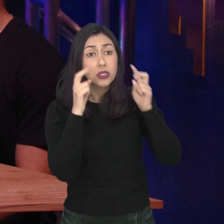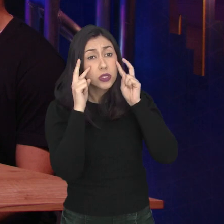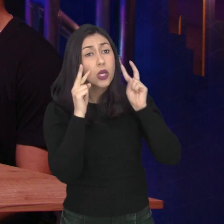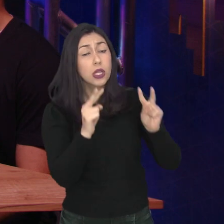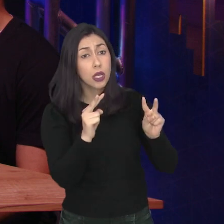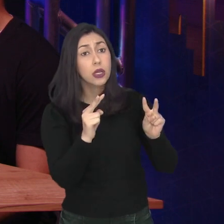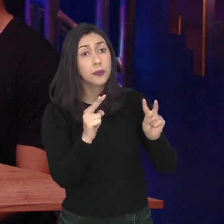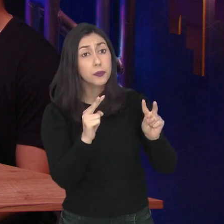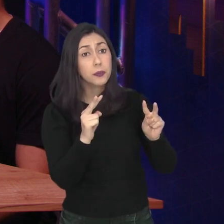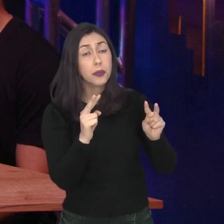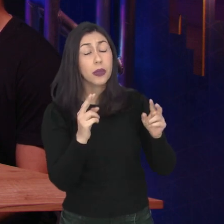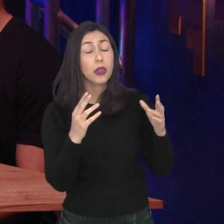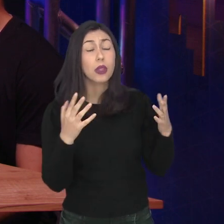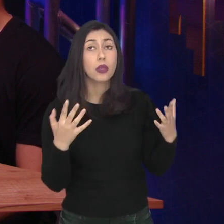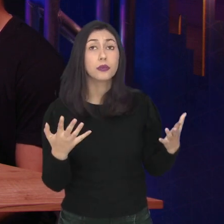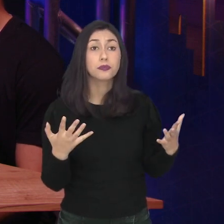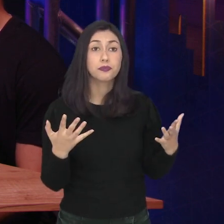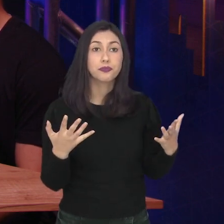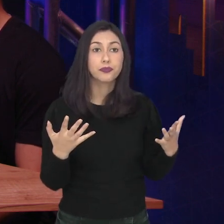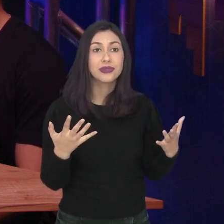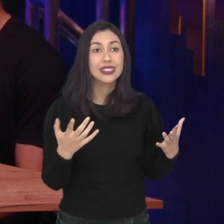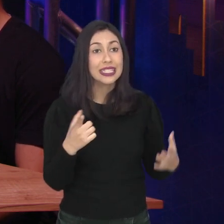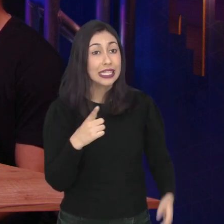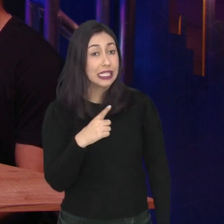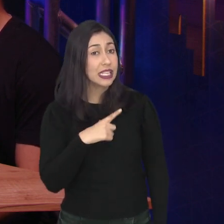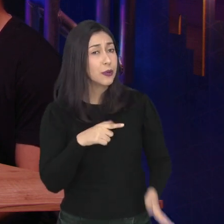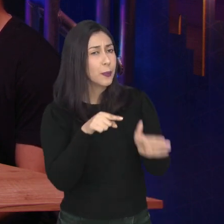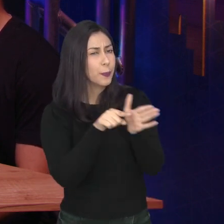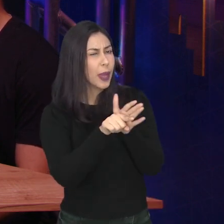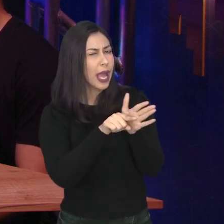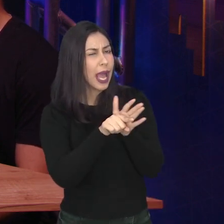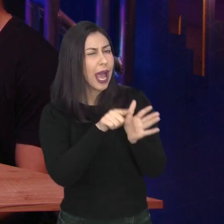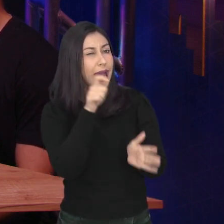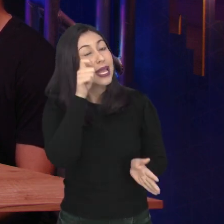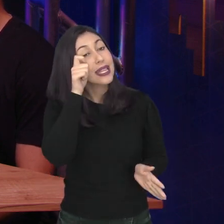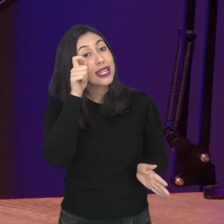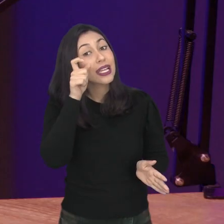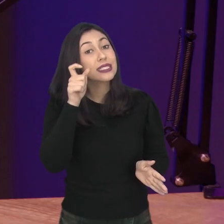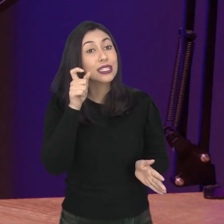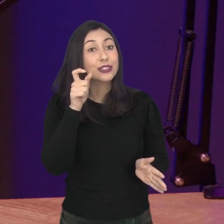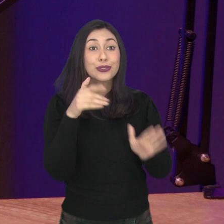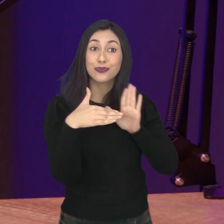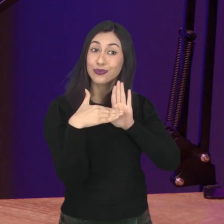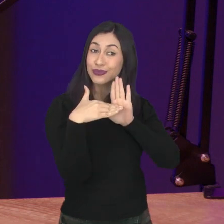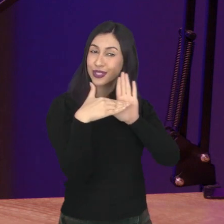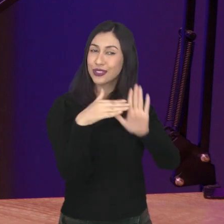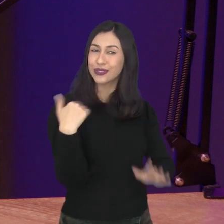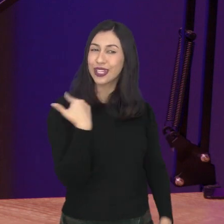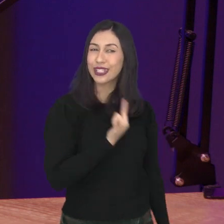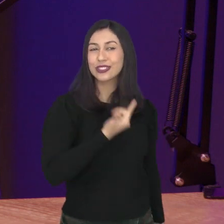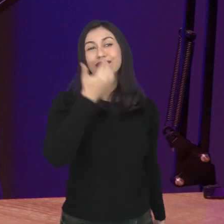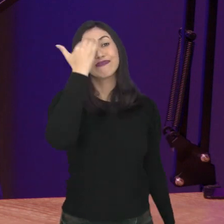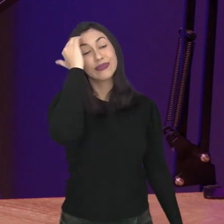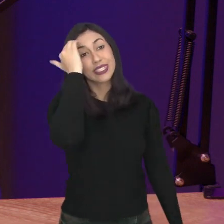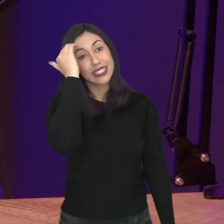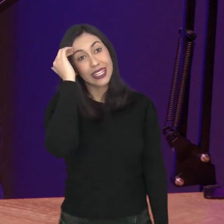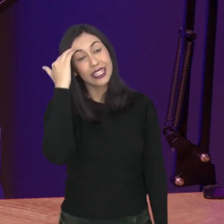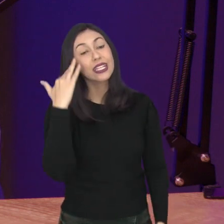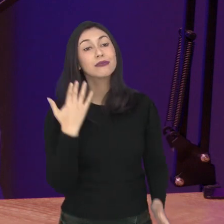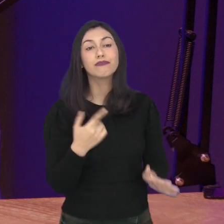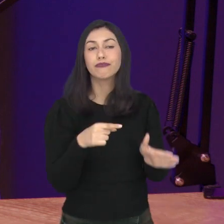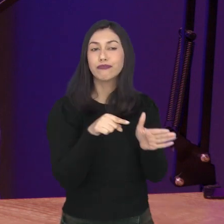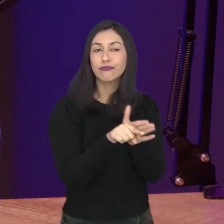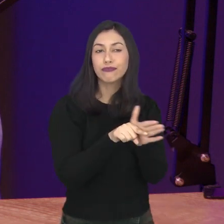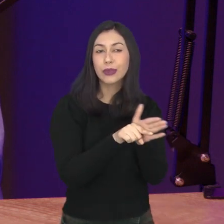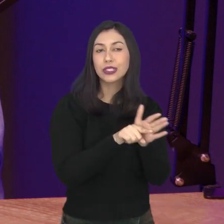né? Para quem é o agressor. E tem uma pesquisa muito interessante que eu achei, que eu acho que ajuda bastante para a gente entender isso. E